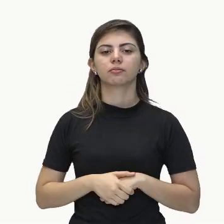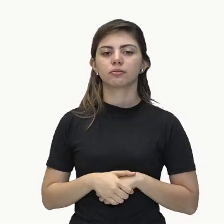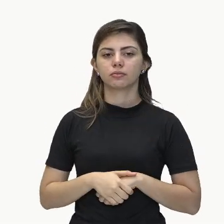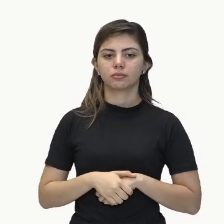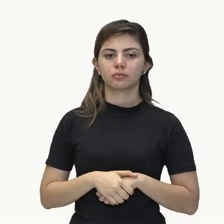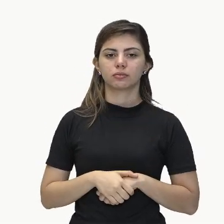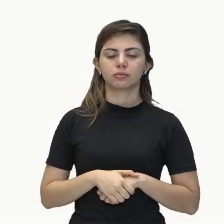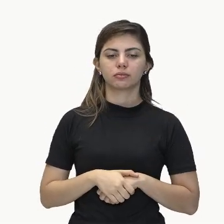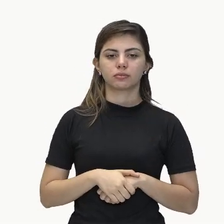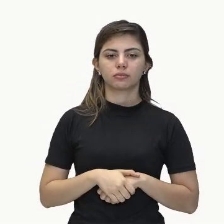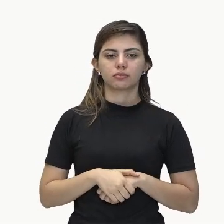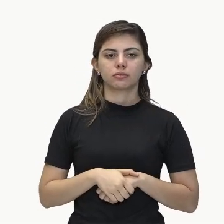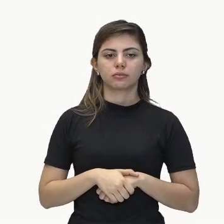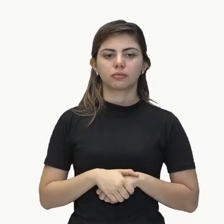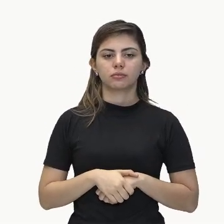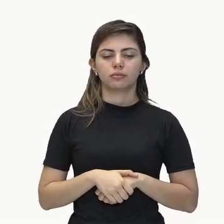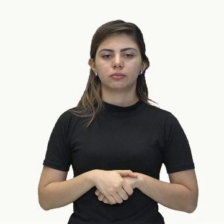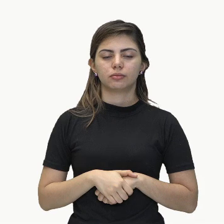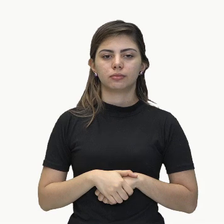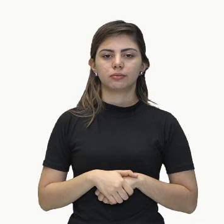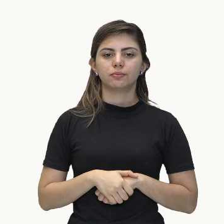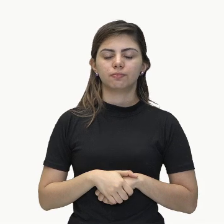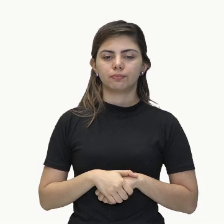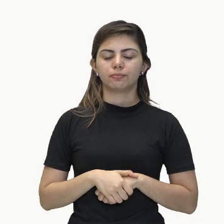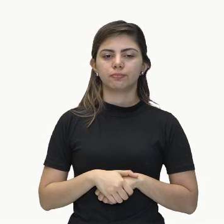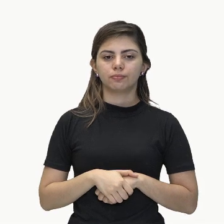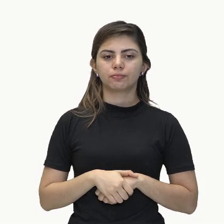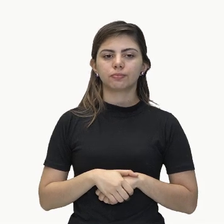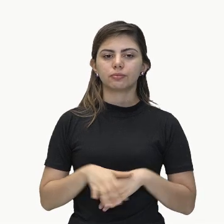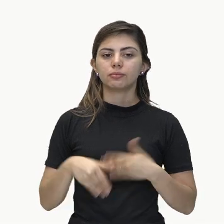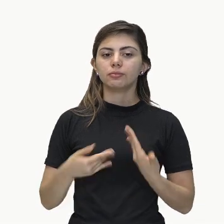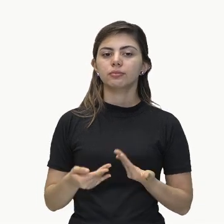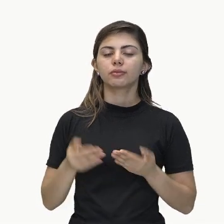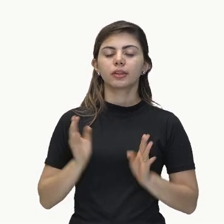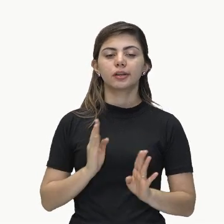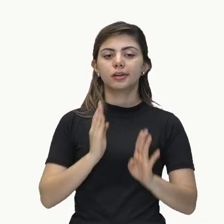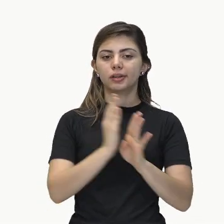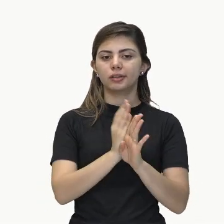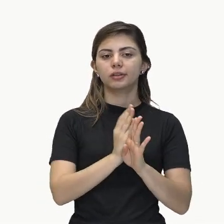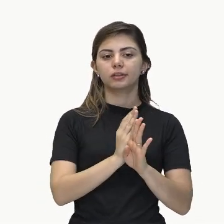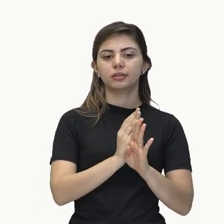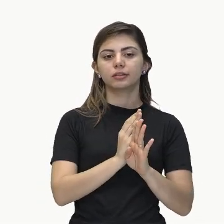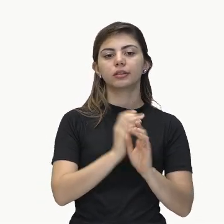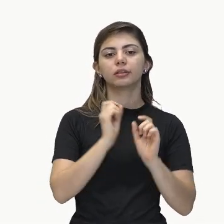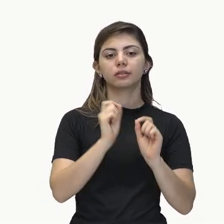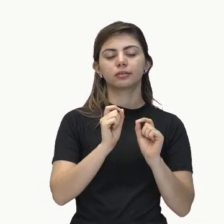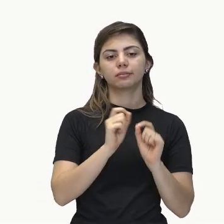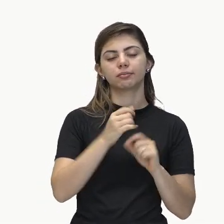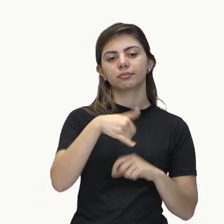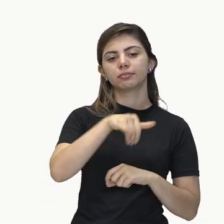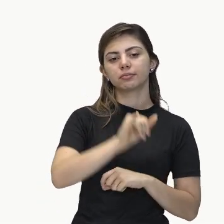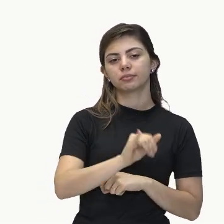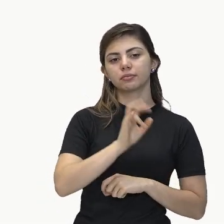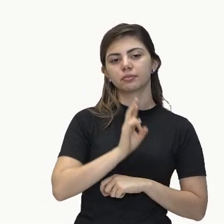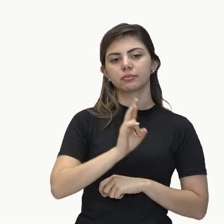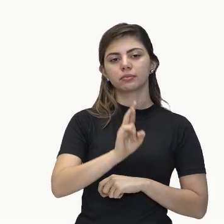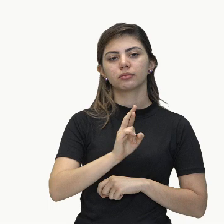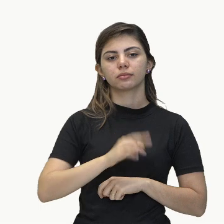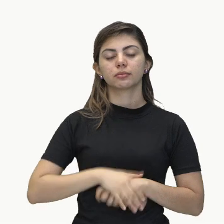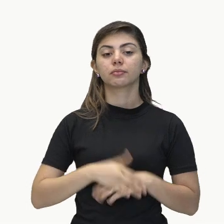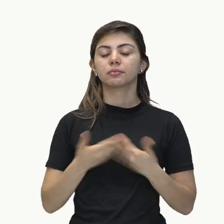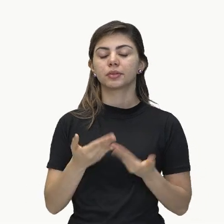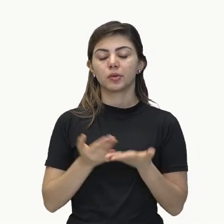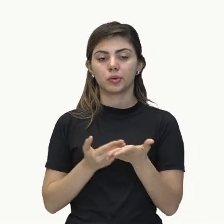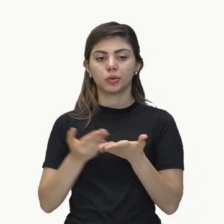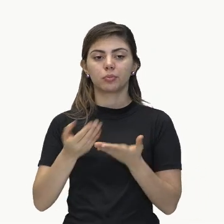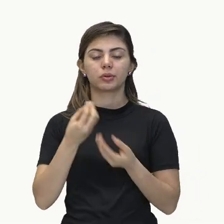primeira equação. Tá? E aí eu vou achar o valor de y. Então, aqui no início é 5